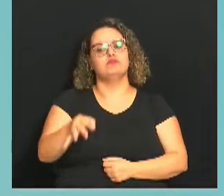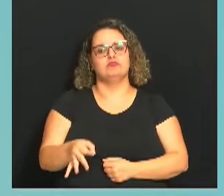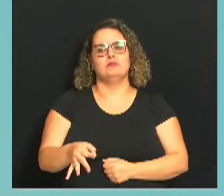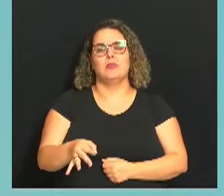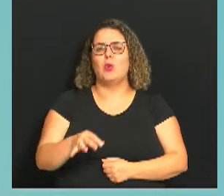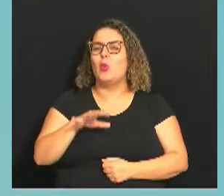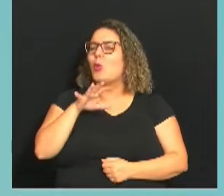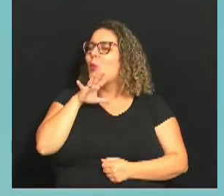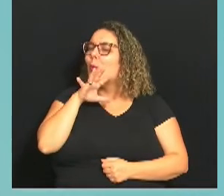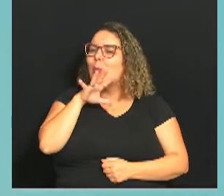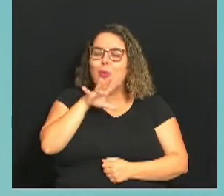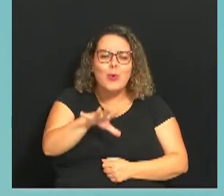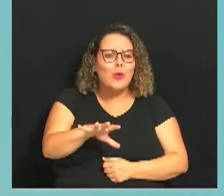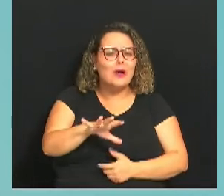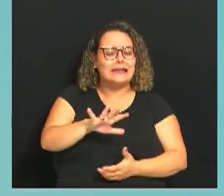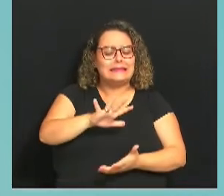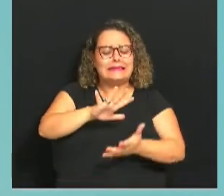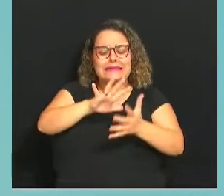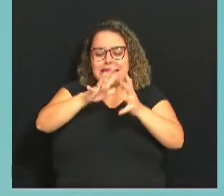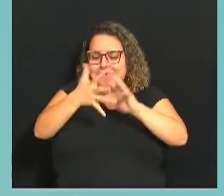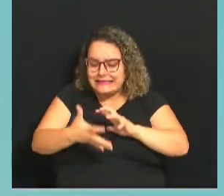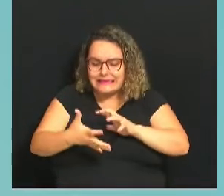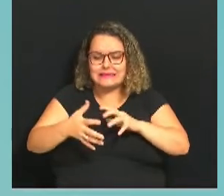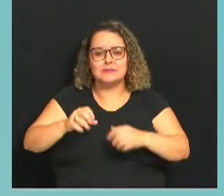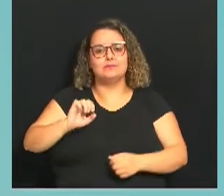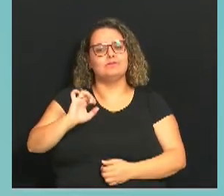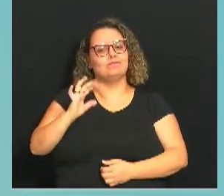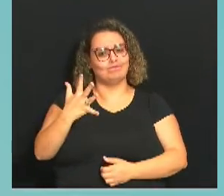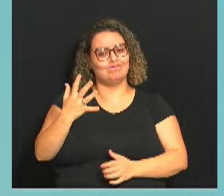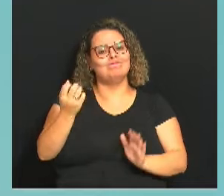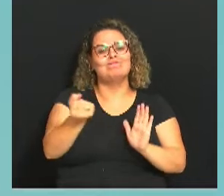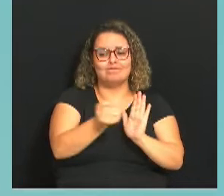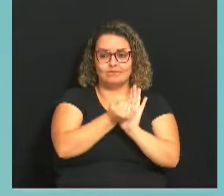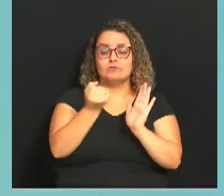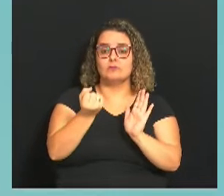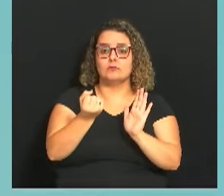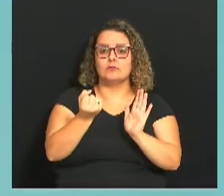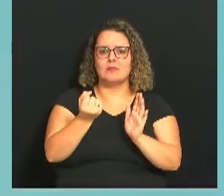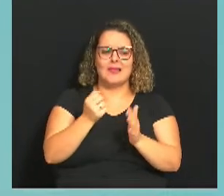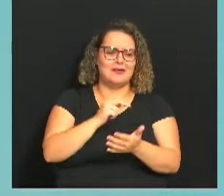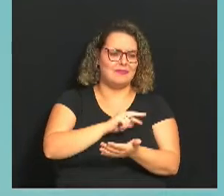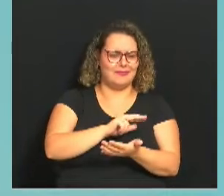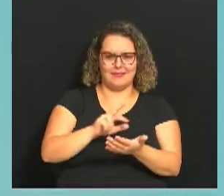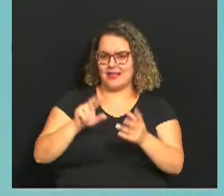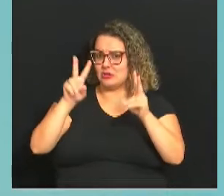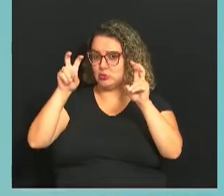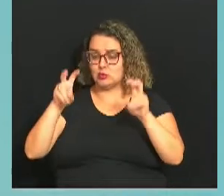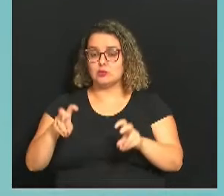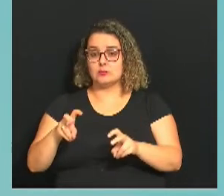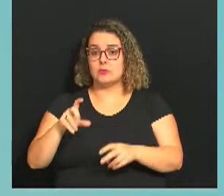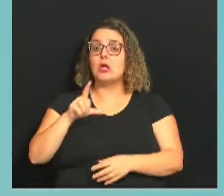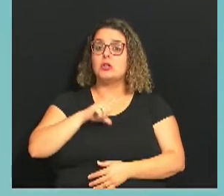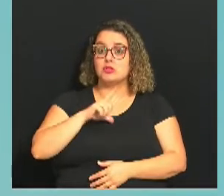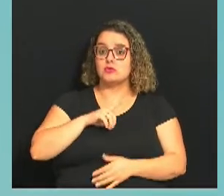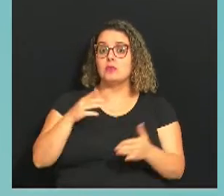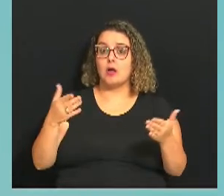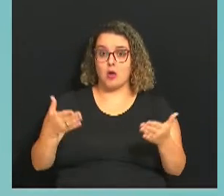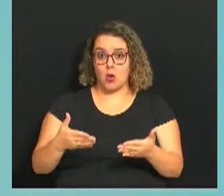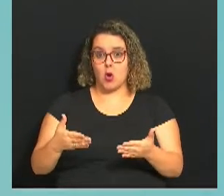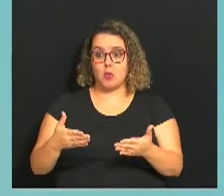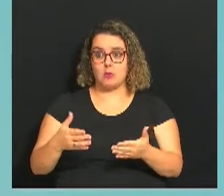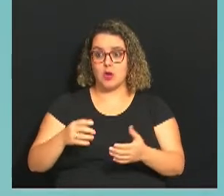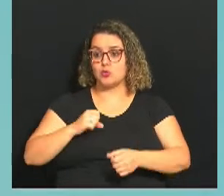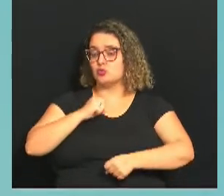pior desastre já registrado. E isso tem a ver com muita coisa. Hoje nós trouxemos aqui para o Giro